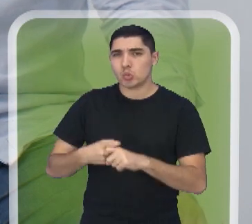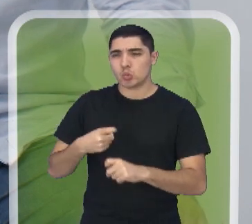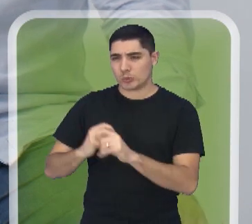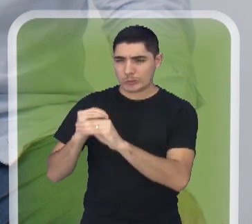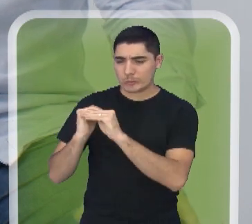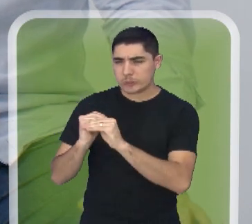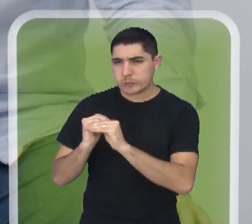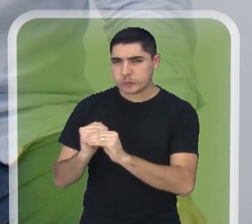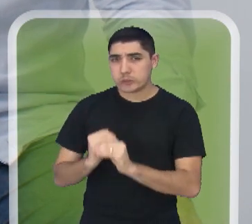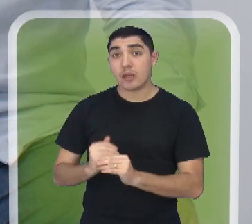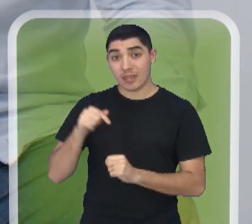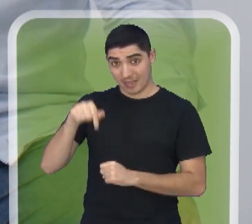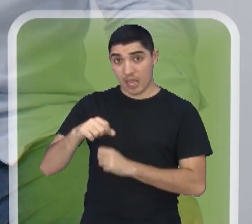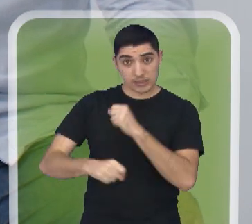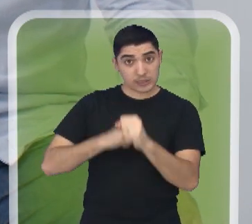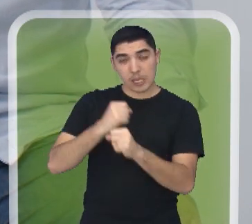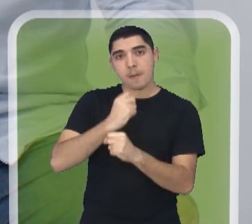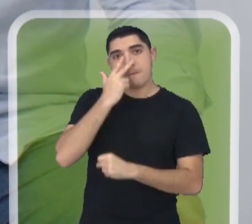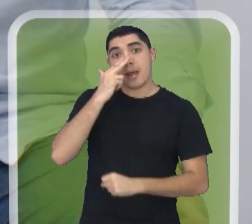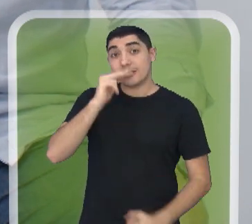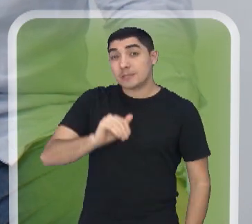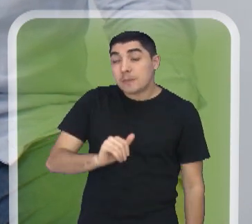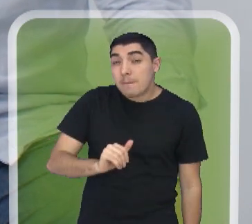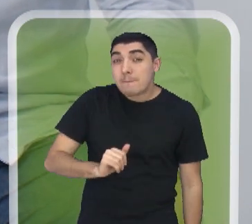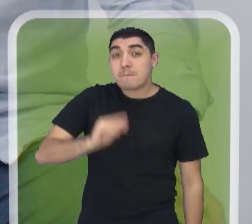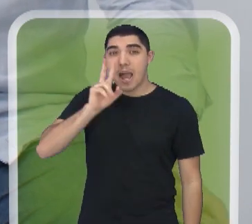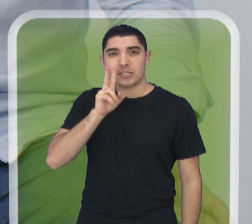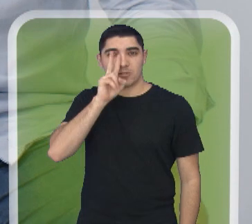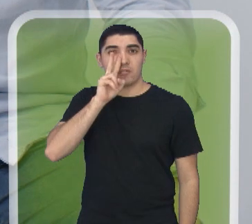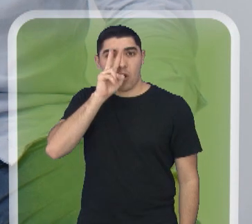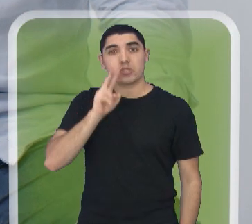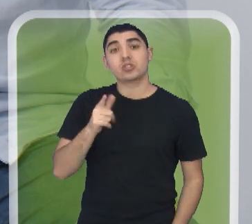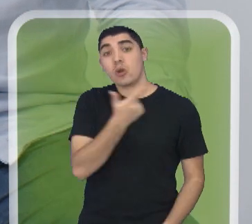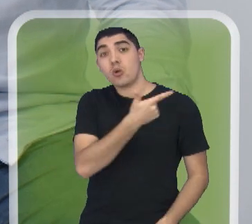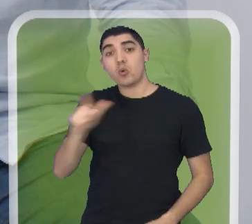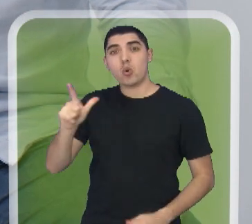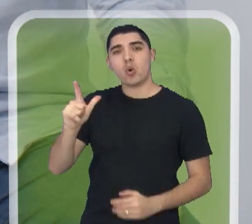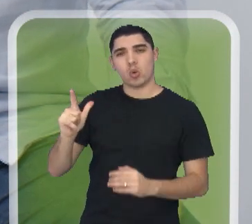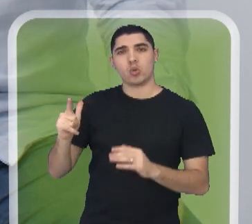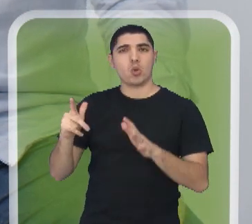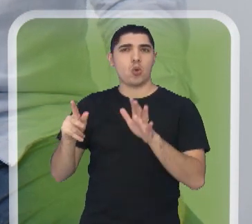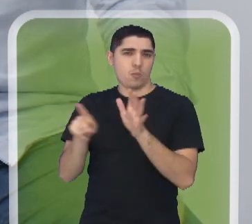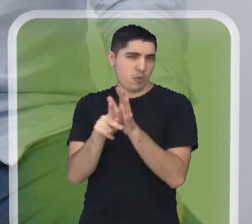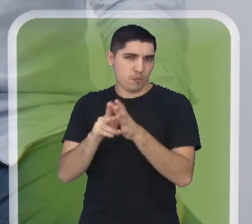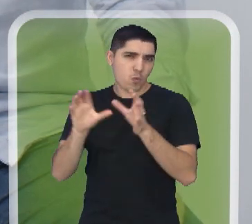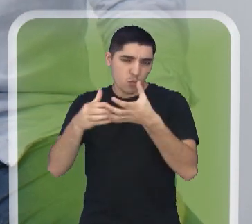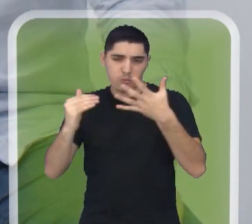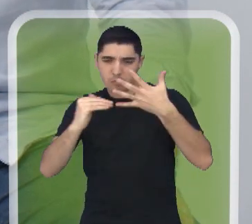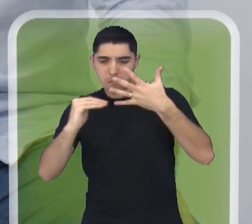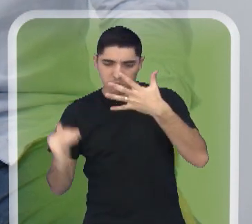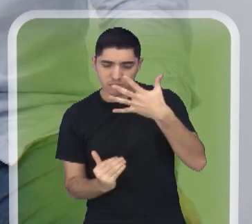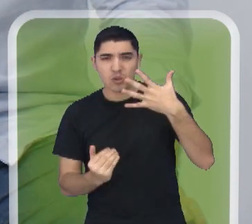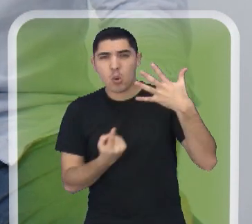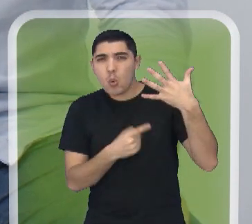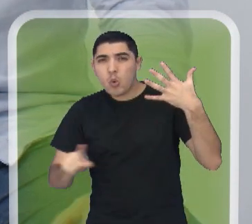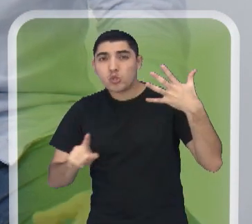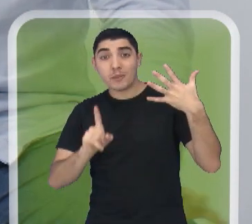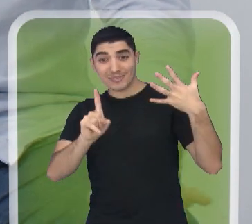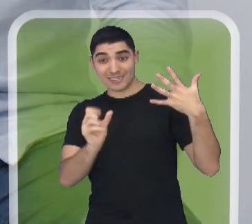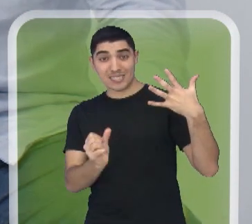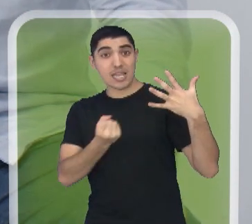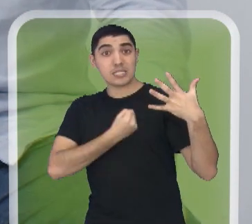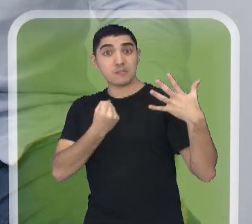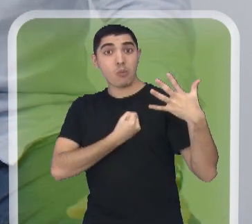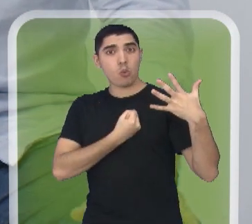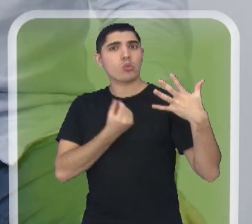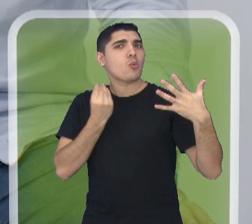ano mais parelho aí que teve dos últimos anos. Você vê que teve time que caiu com 16 pontos, se eu não me engano. Então, acho que isso nunca tinha acontecido, ou nos